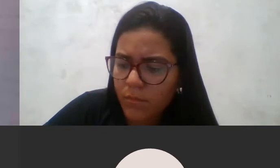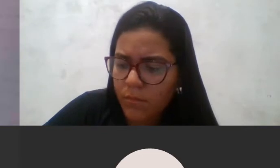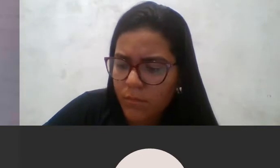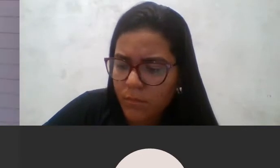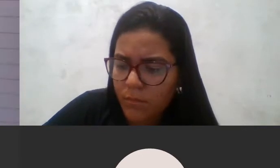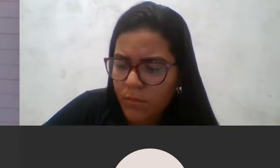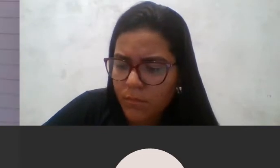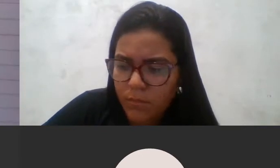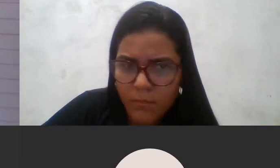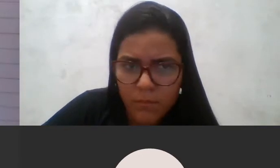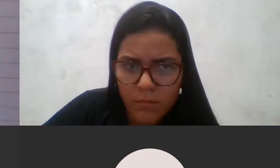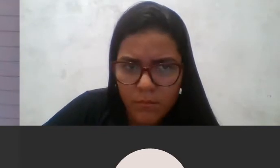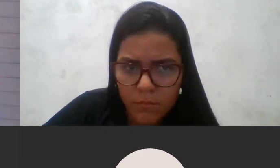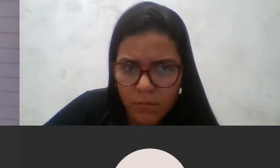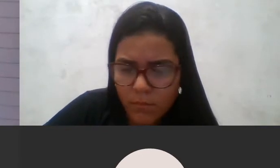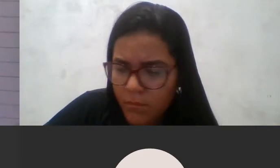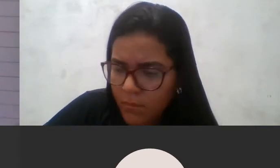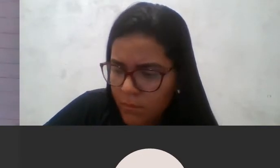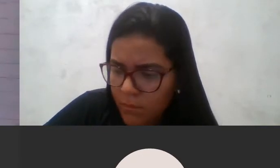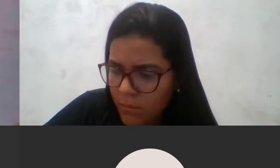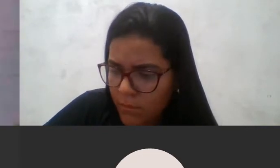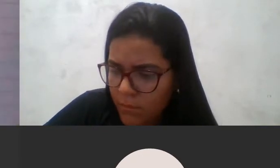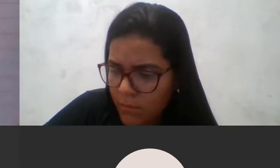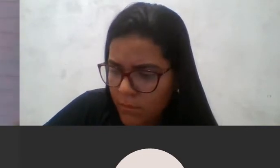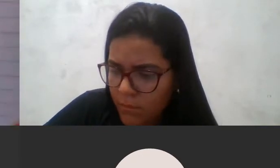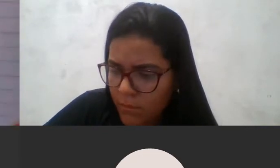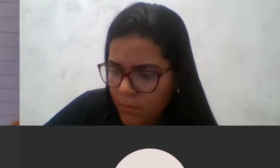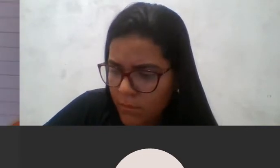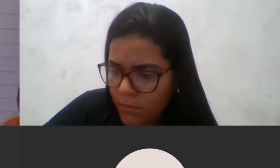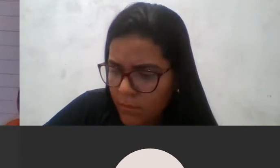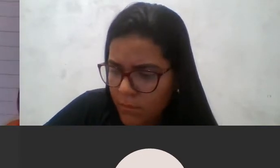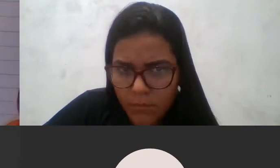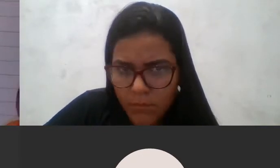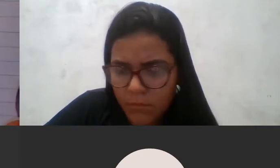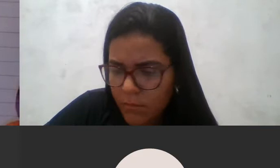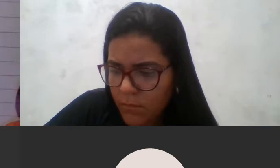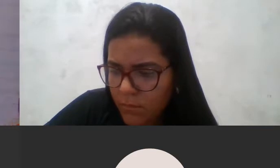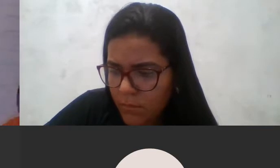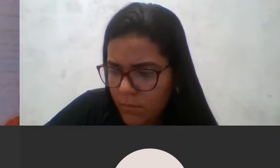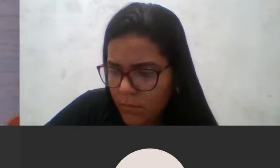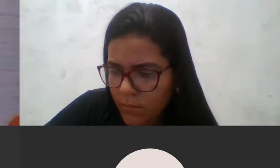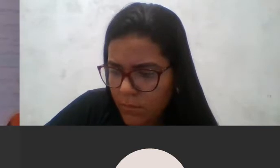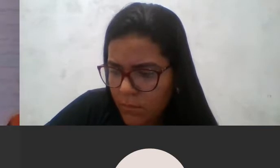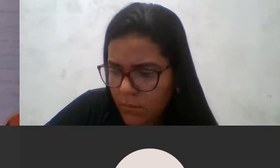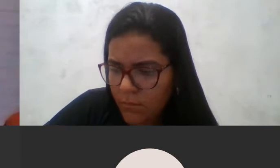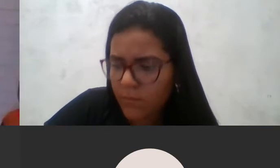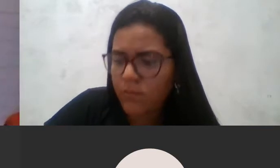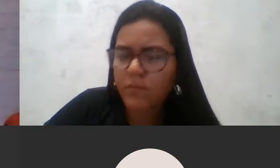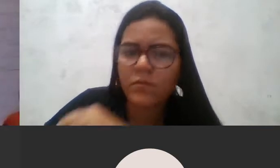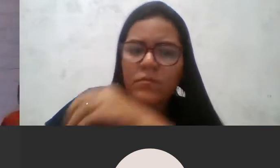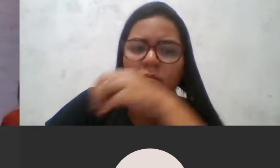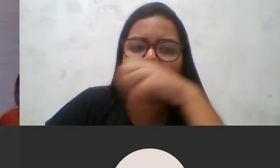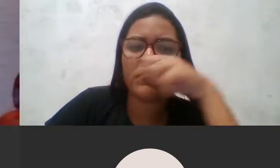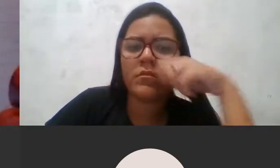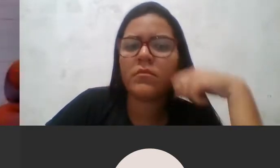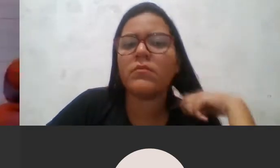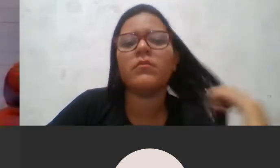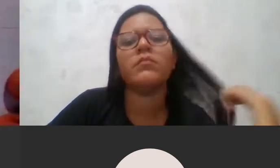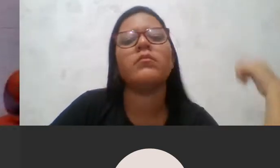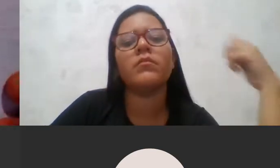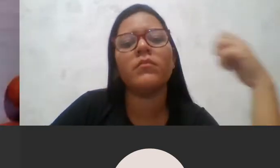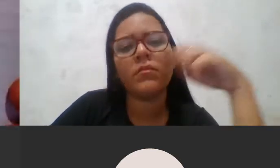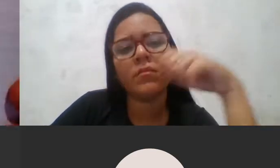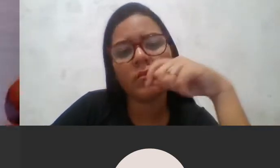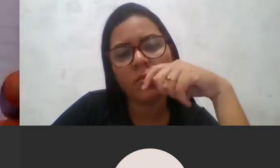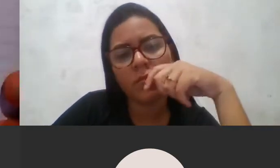0,25 MS é igual a 300 menos MS, ok? Beleza? Vocês concordam comigo? E